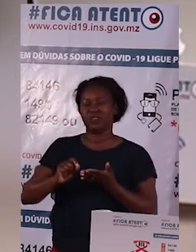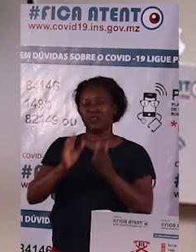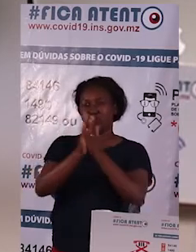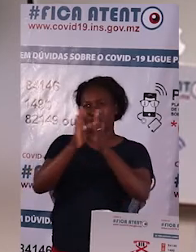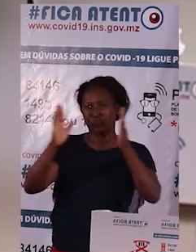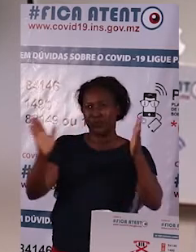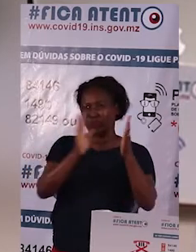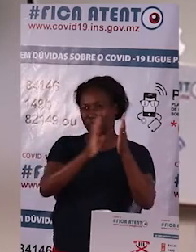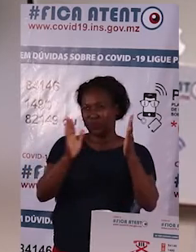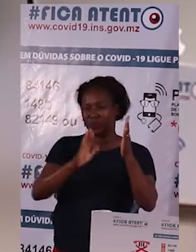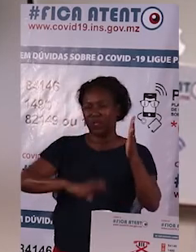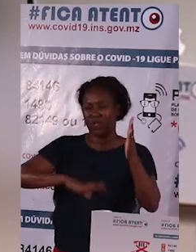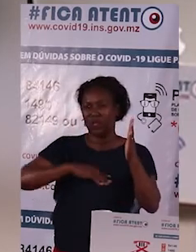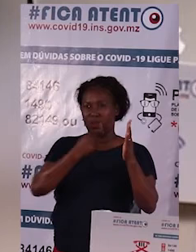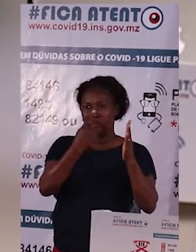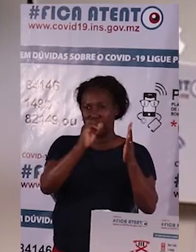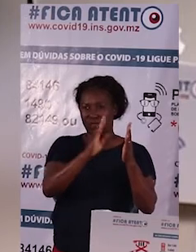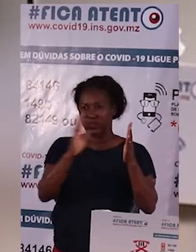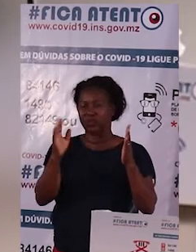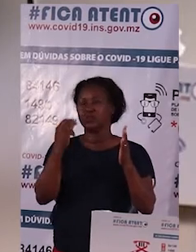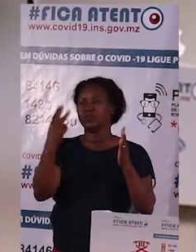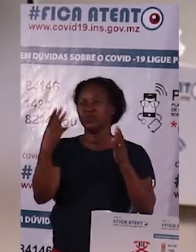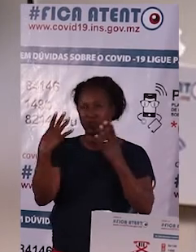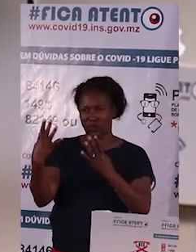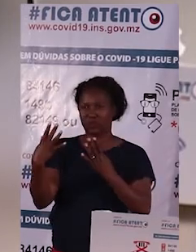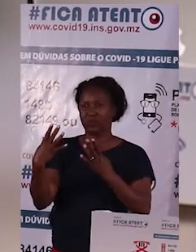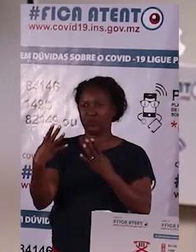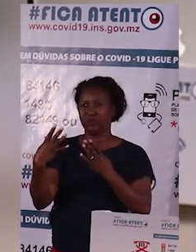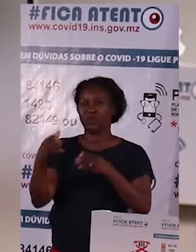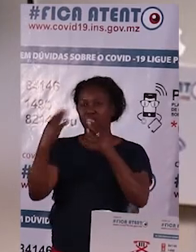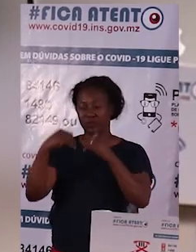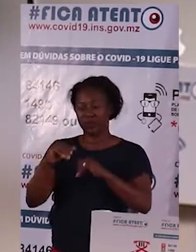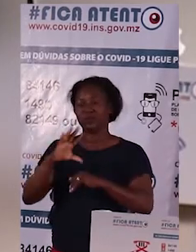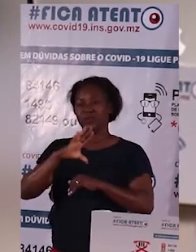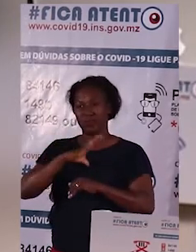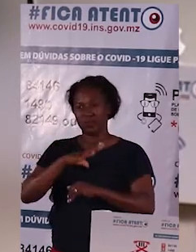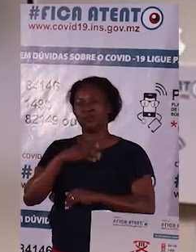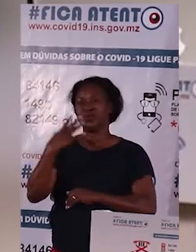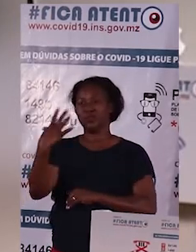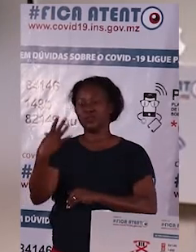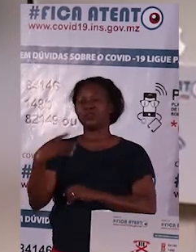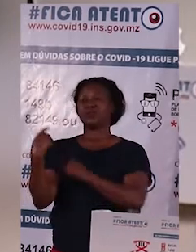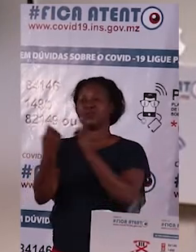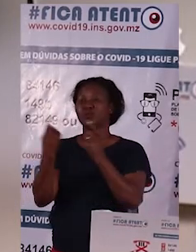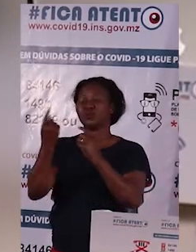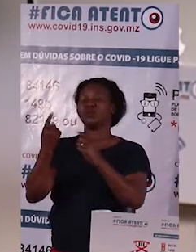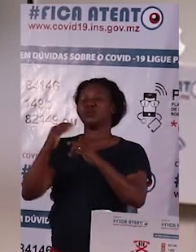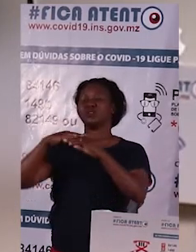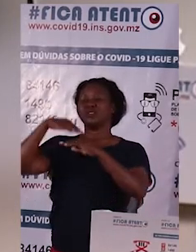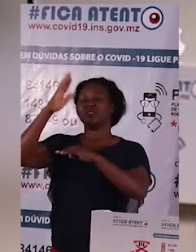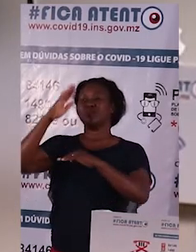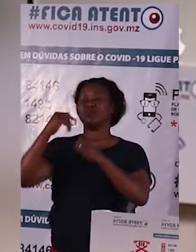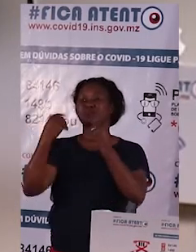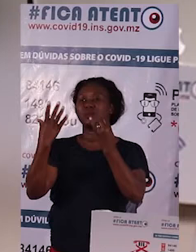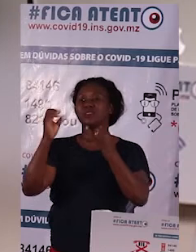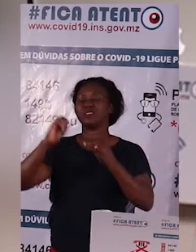etária dos 10 aos 39 anos, mas tivemos 5 casos na faixa etária de mais de 60. E depois,